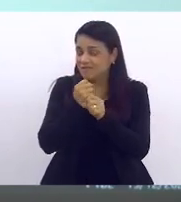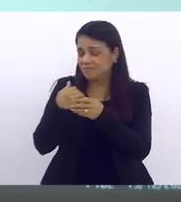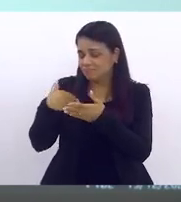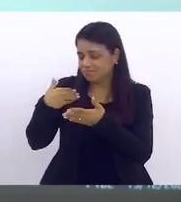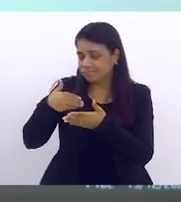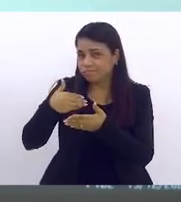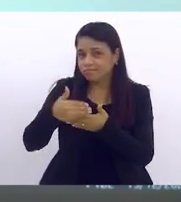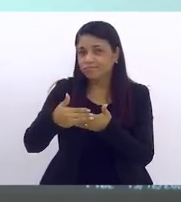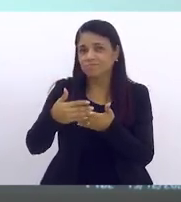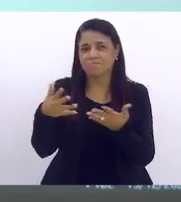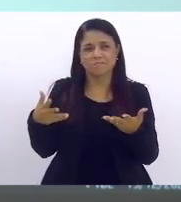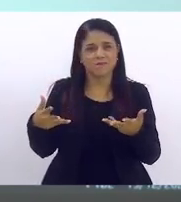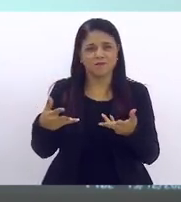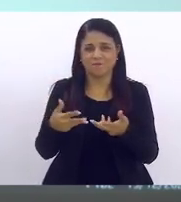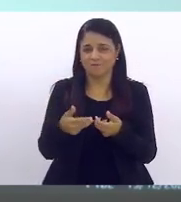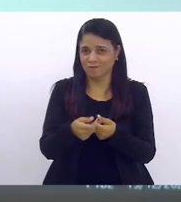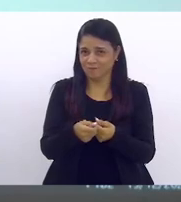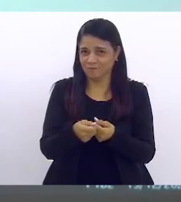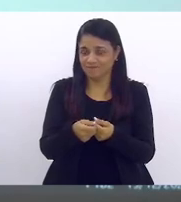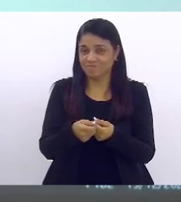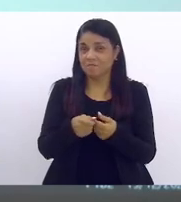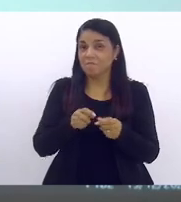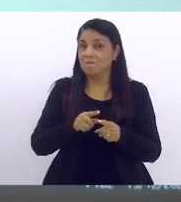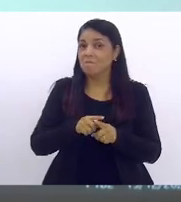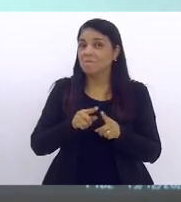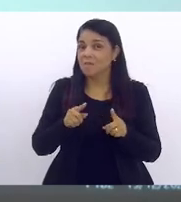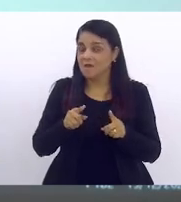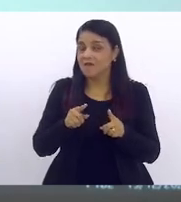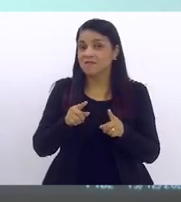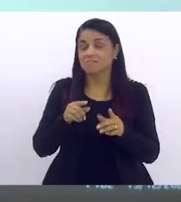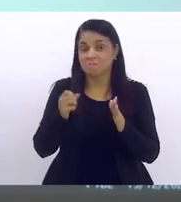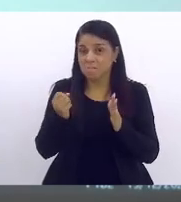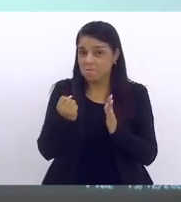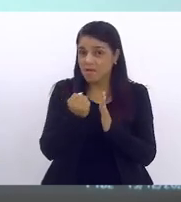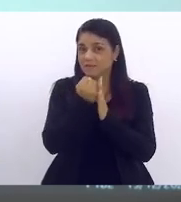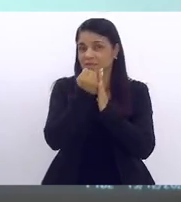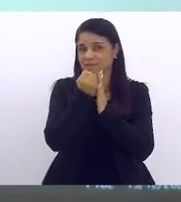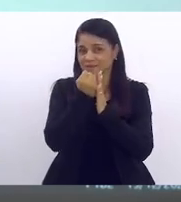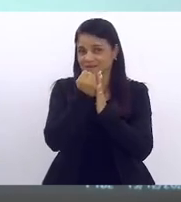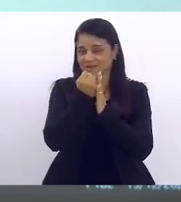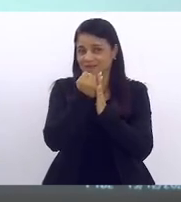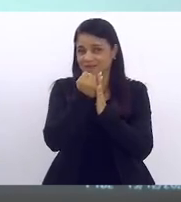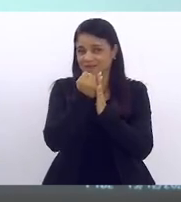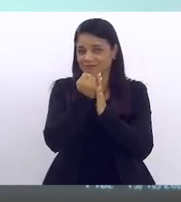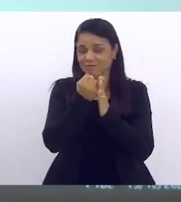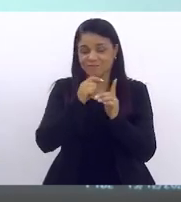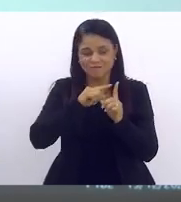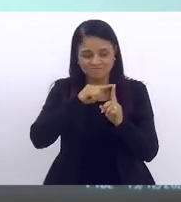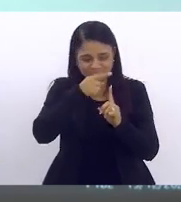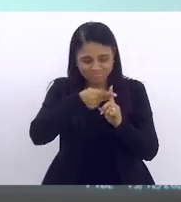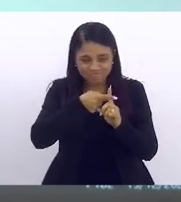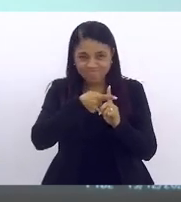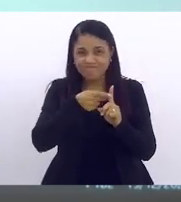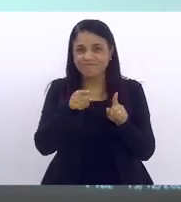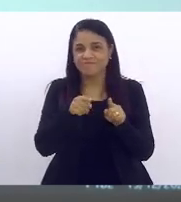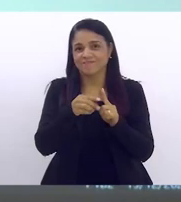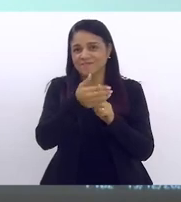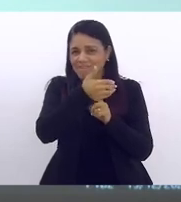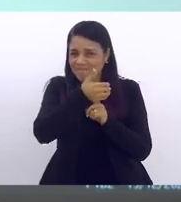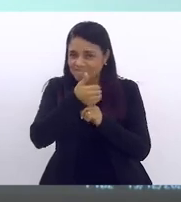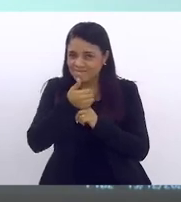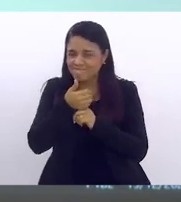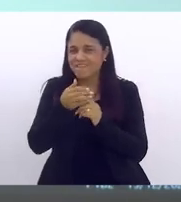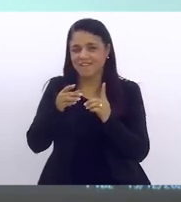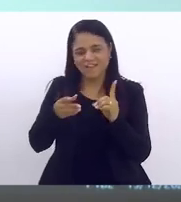trajetória maravilhosa mesmo, porque, além da gente estar impactando essas gestantes e puérperas, a gente também está impactando